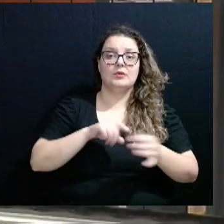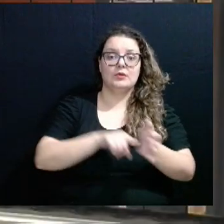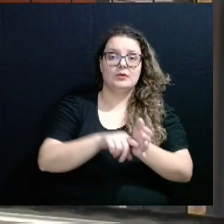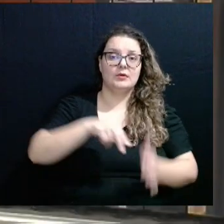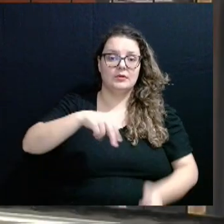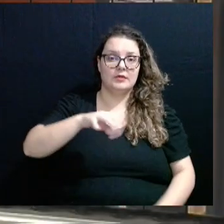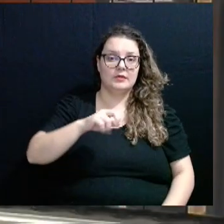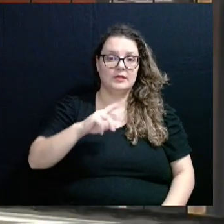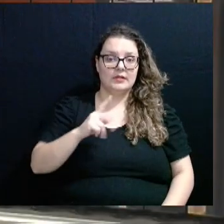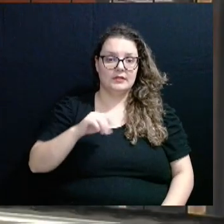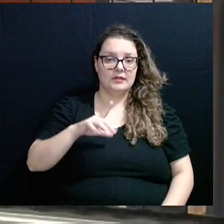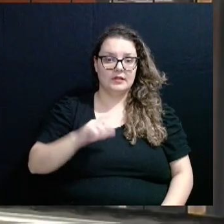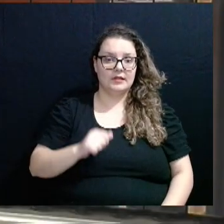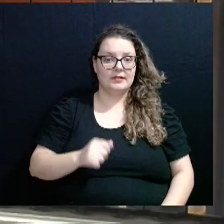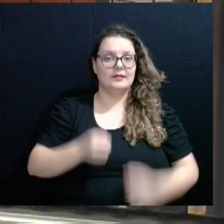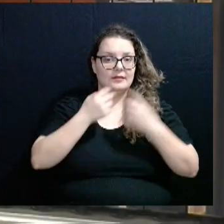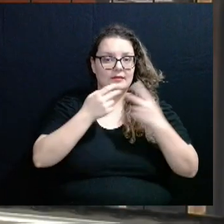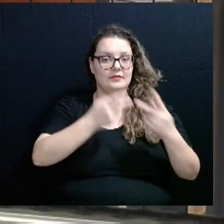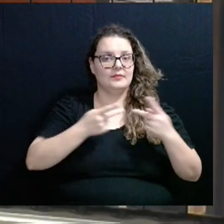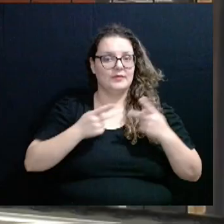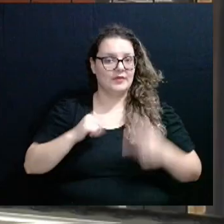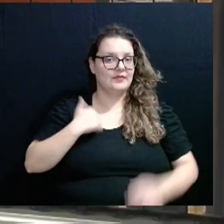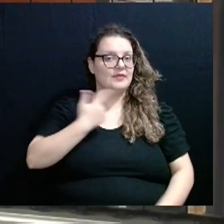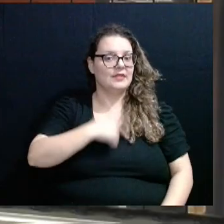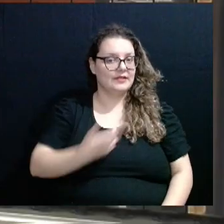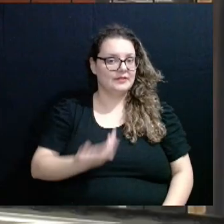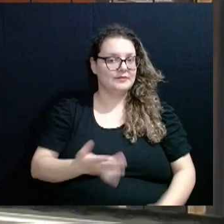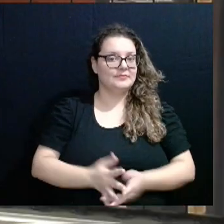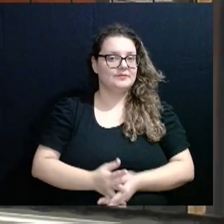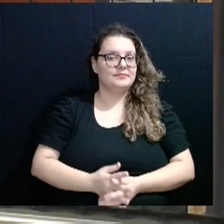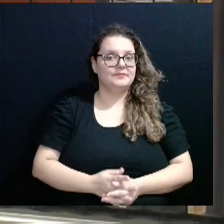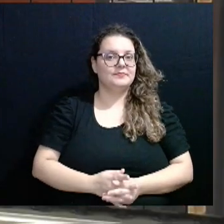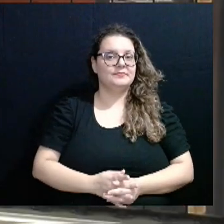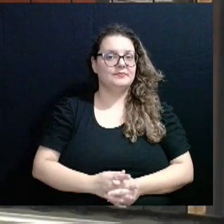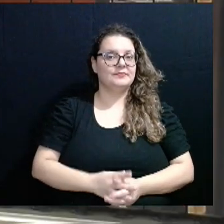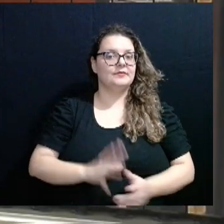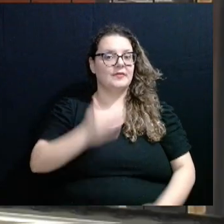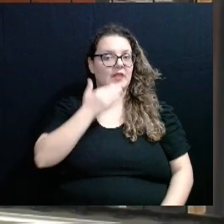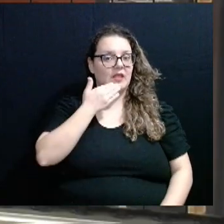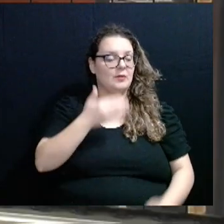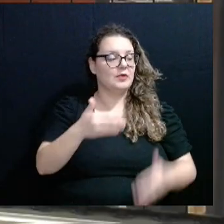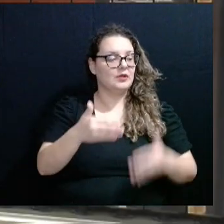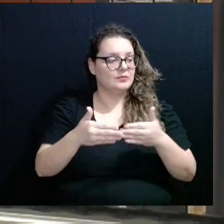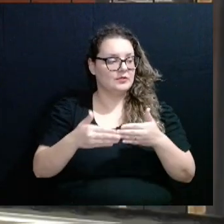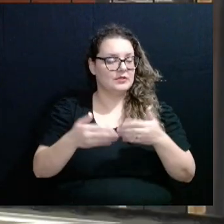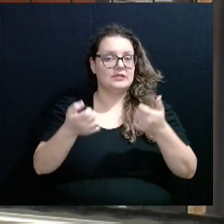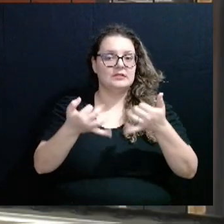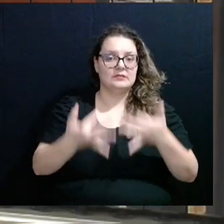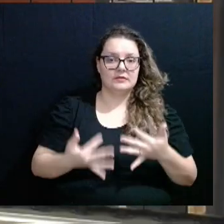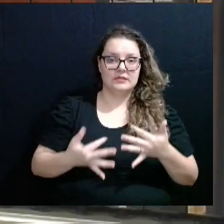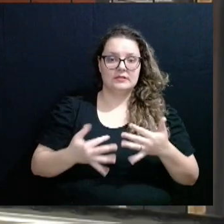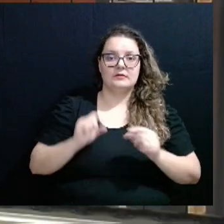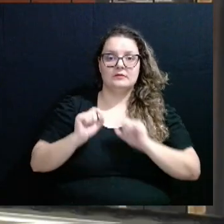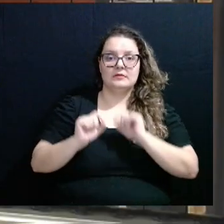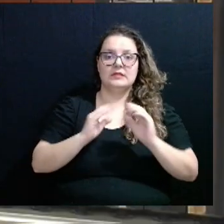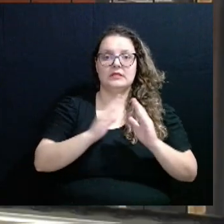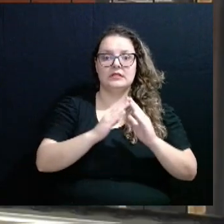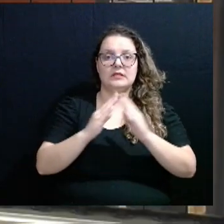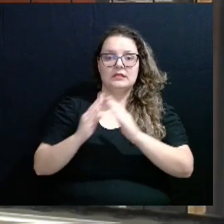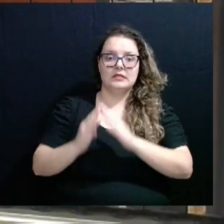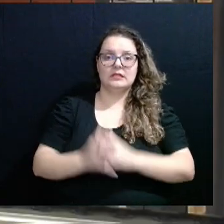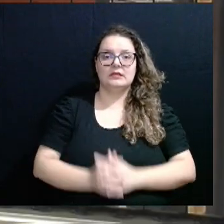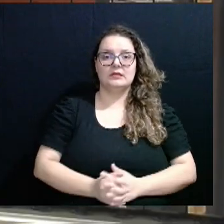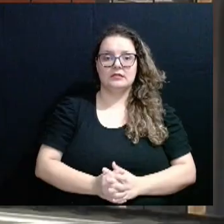Oliveira. Seja bem-vinda aqui com a gente. E eu já peço a você, por favor, esclarecer para quem está em casa, para que a gente